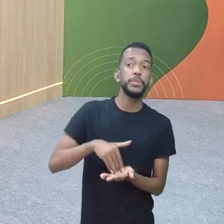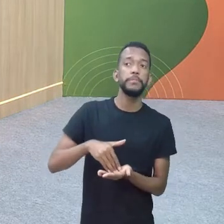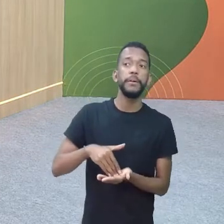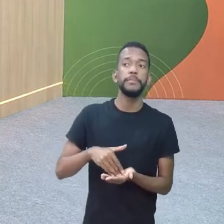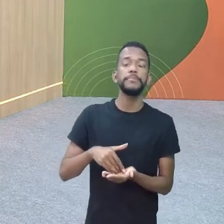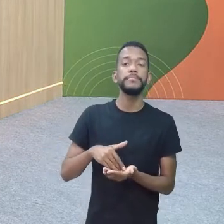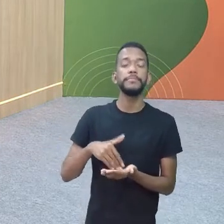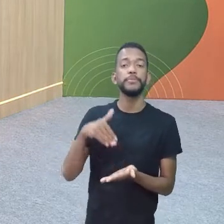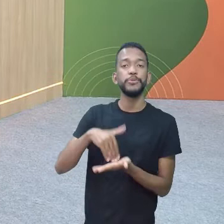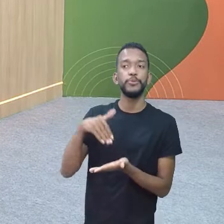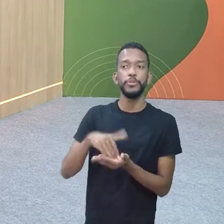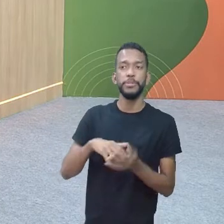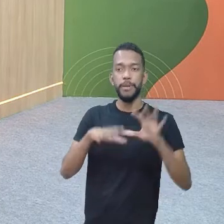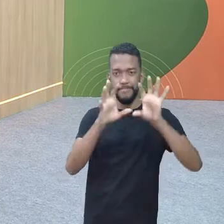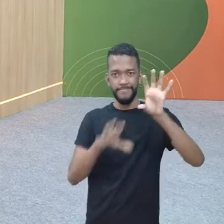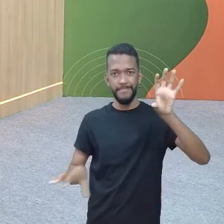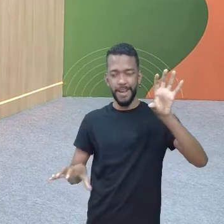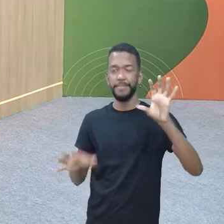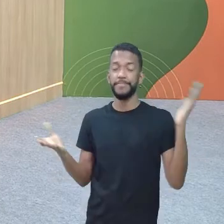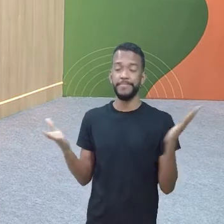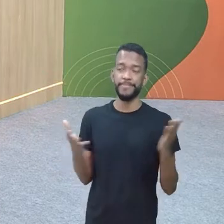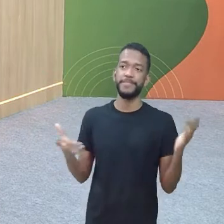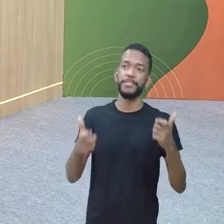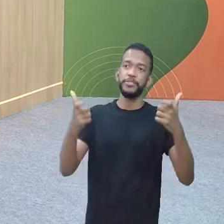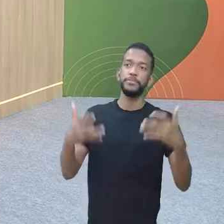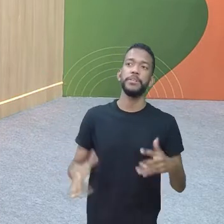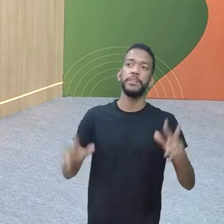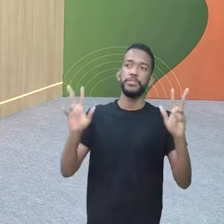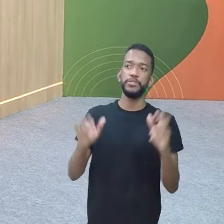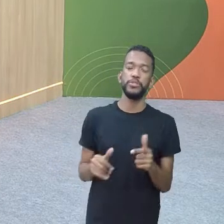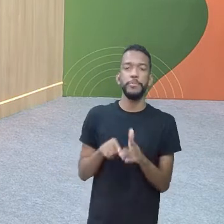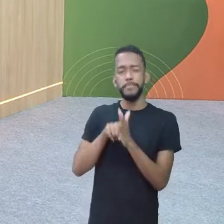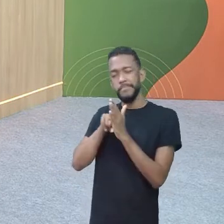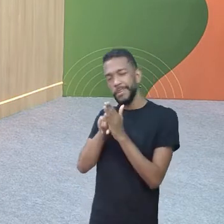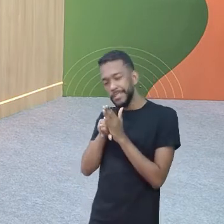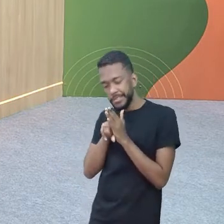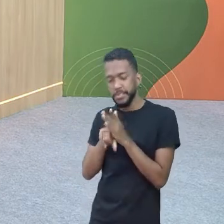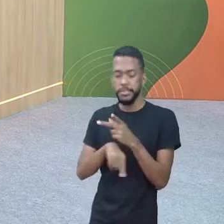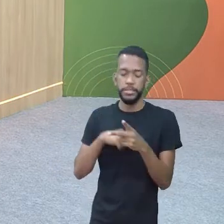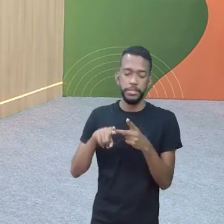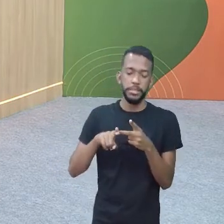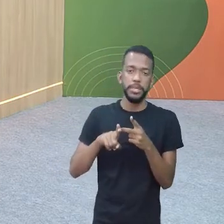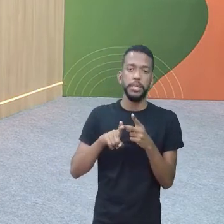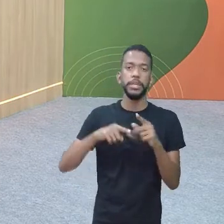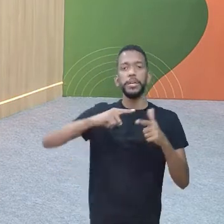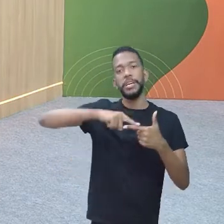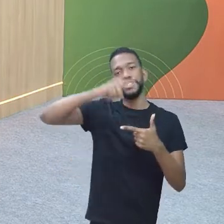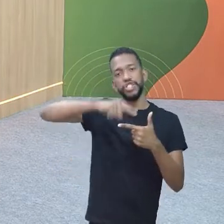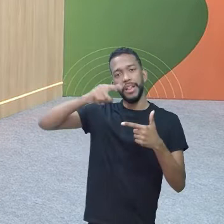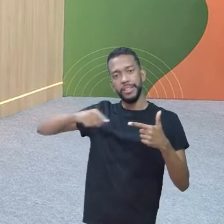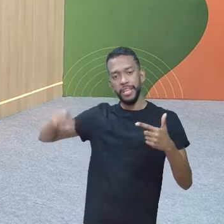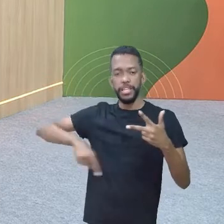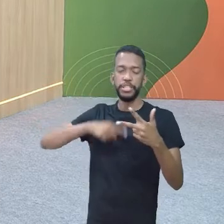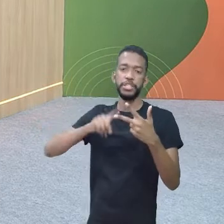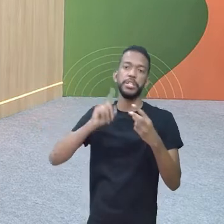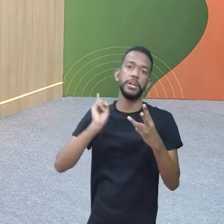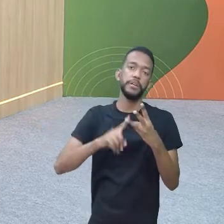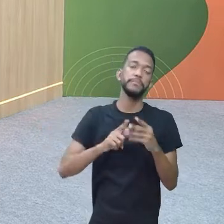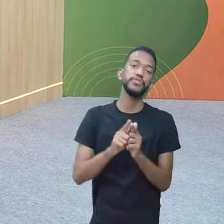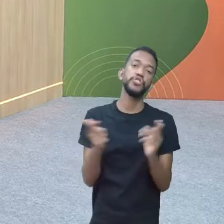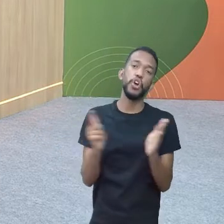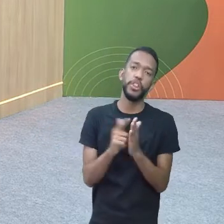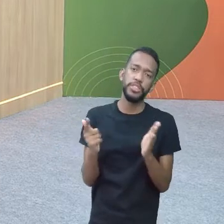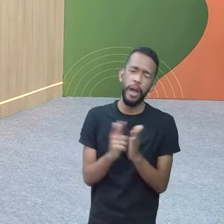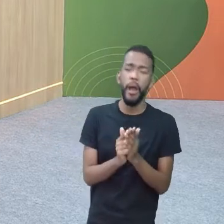mais frequentes, principalmente quando a gente trabalha com a ideia de pesquisa, de estatística, de jornais,